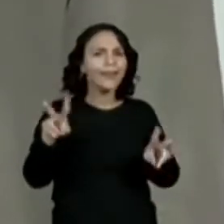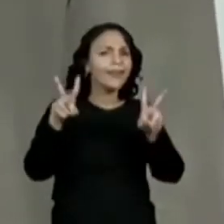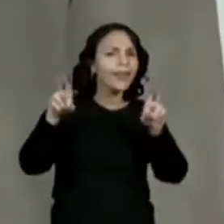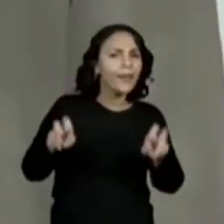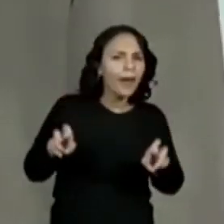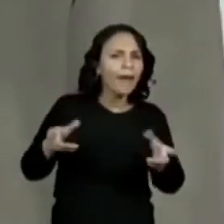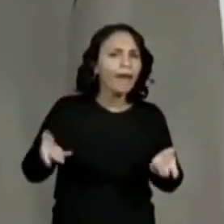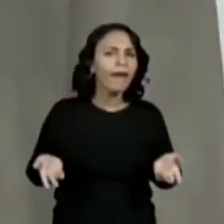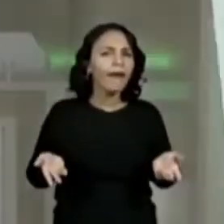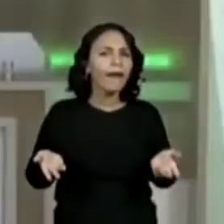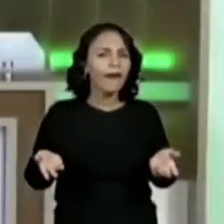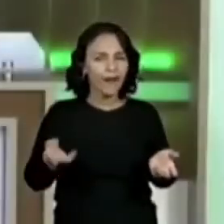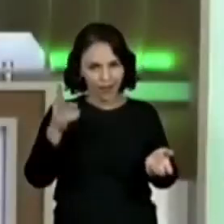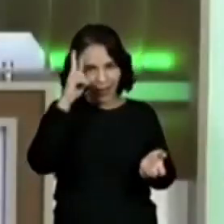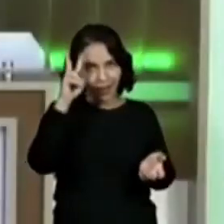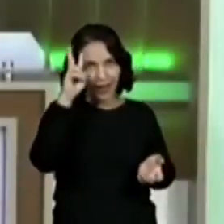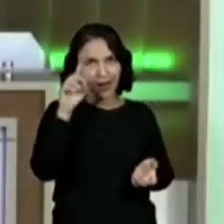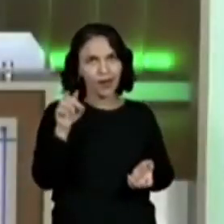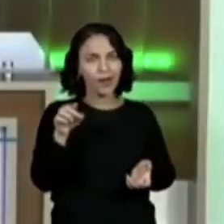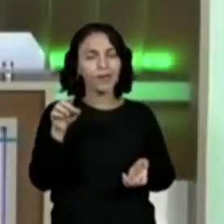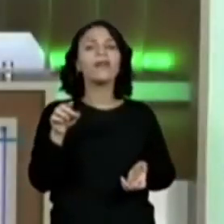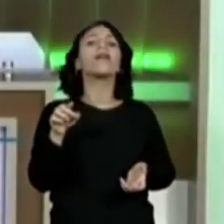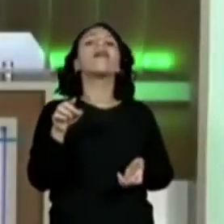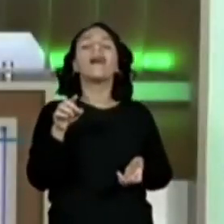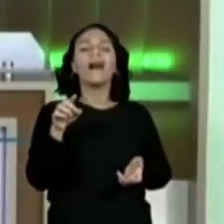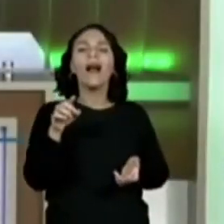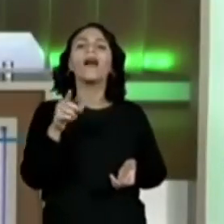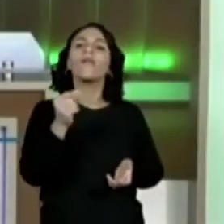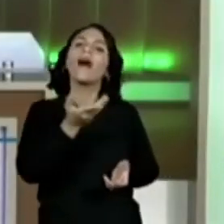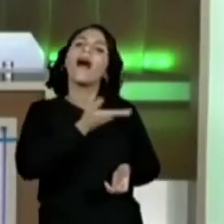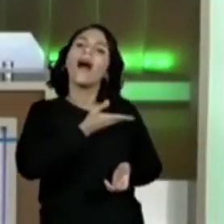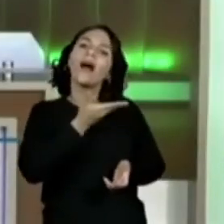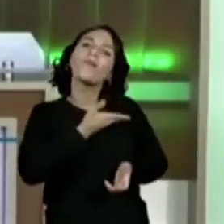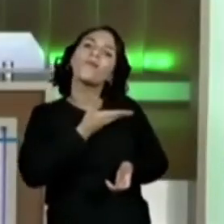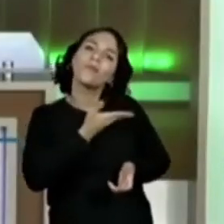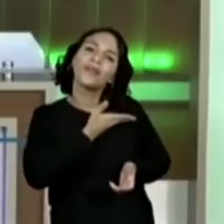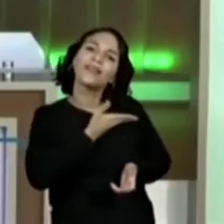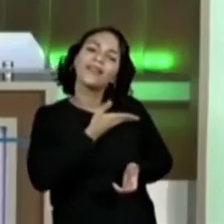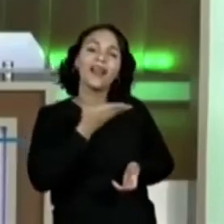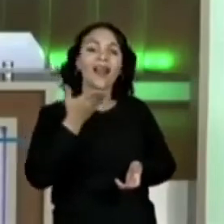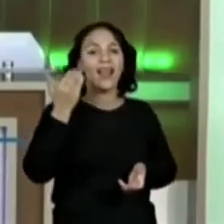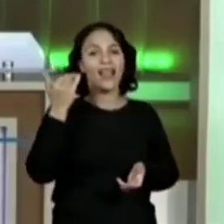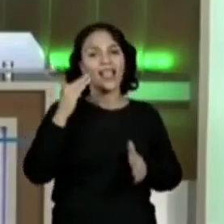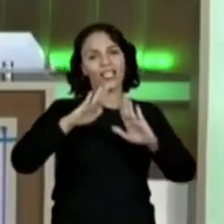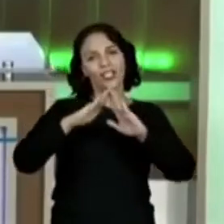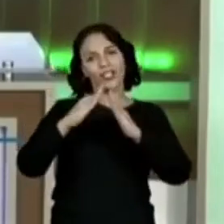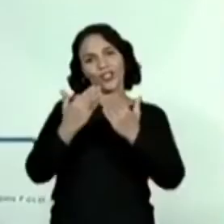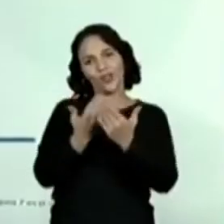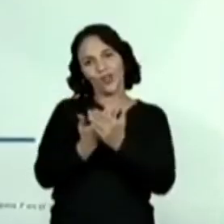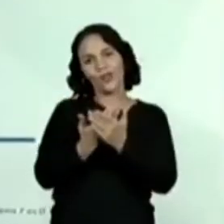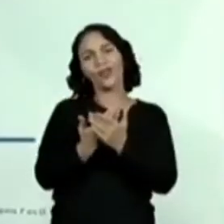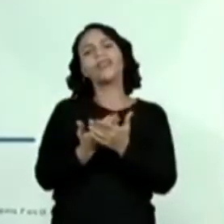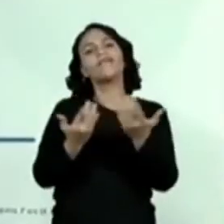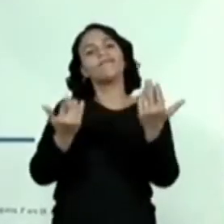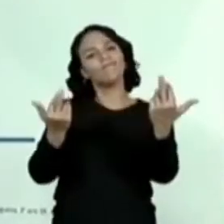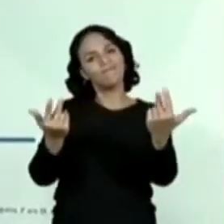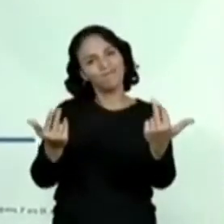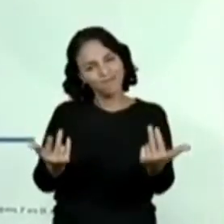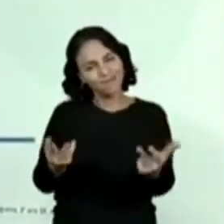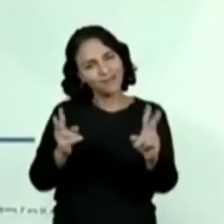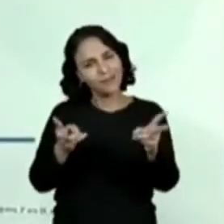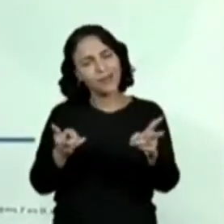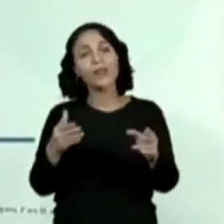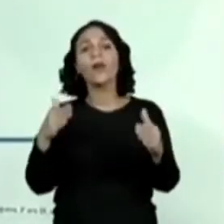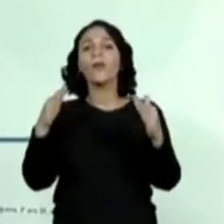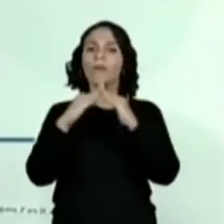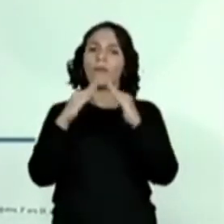assunto? Vocês lembram? Era uma proposta de amizade. Elas estudavam na mesma escola, moravam próximo,